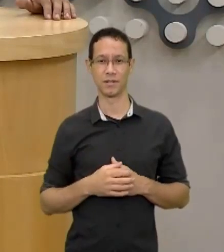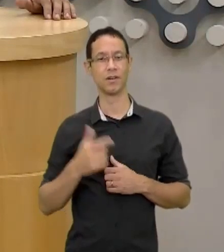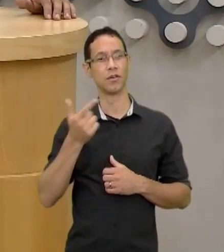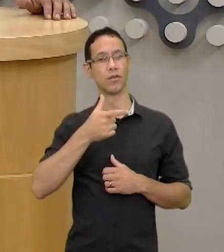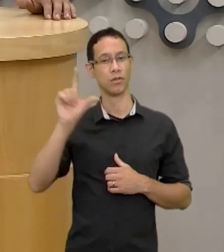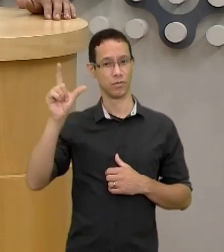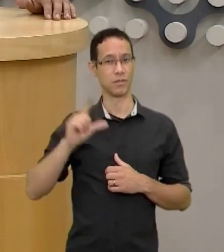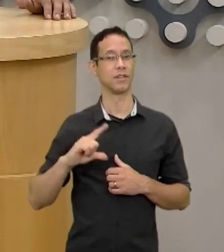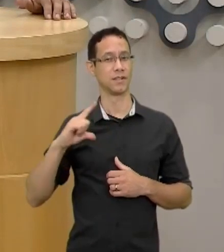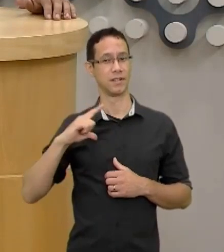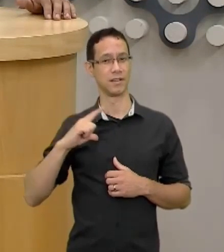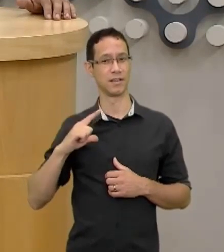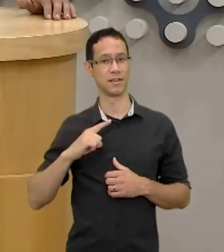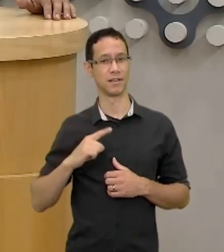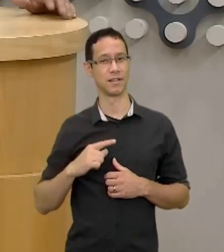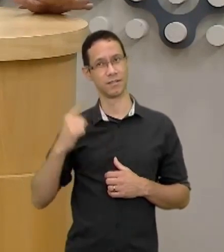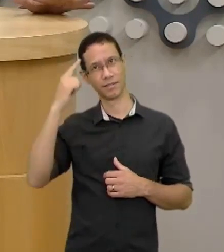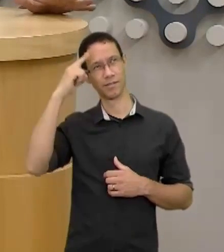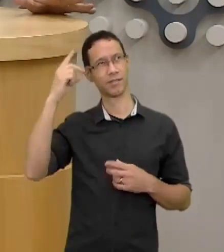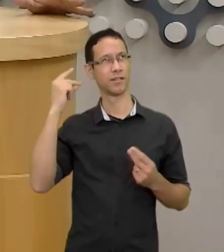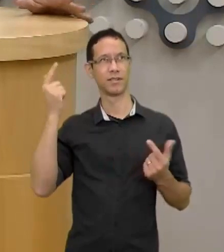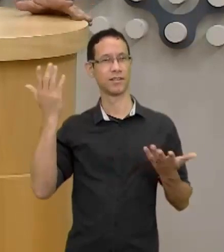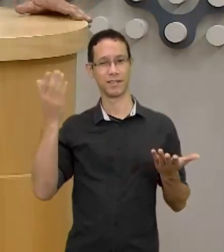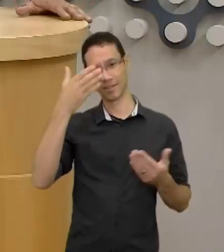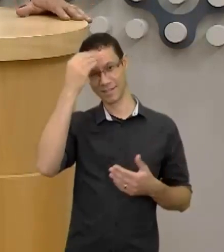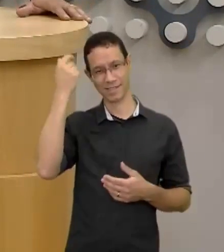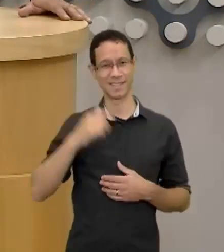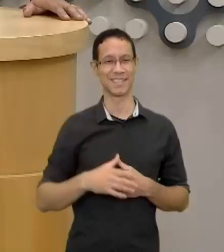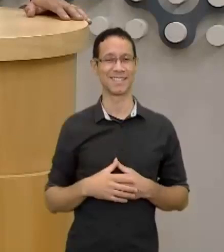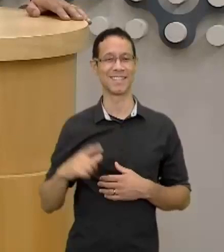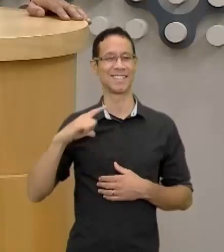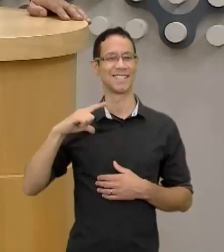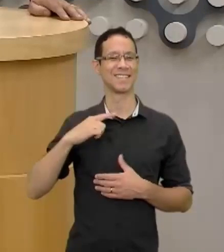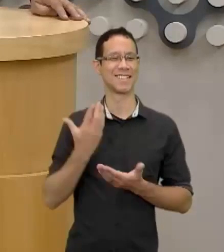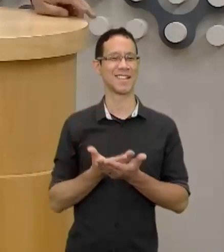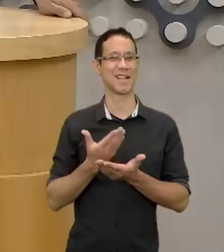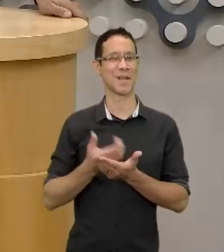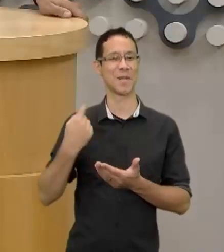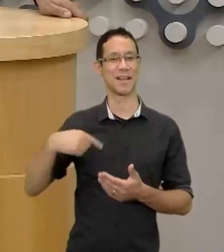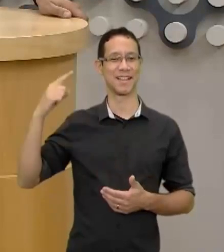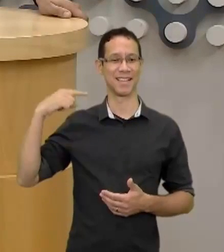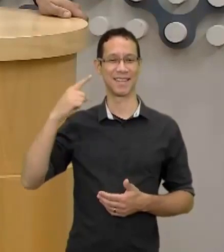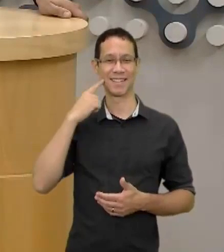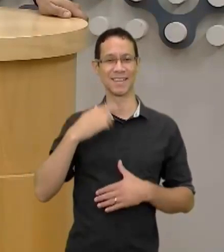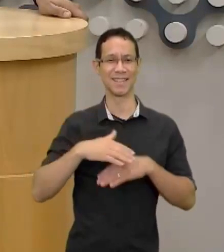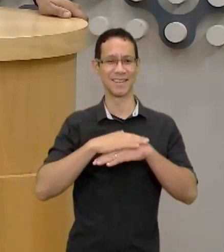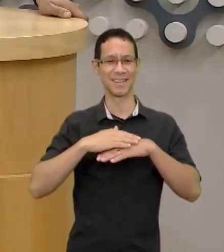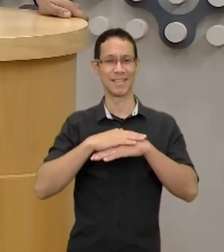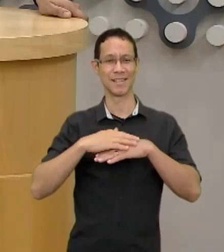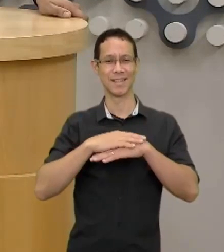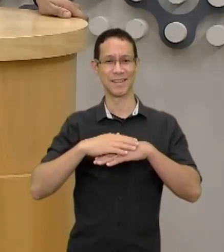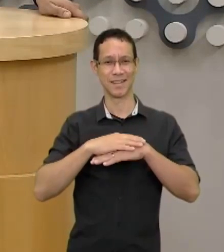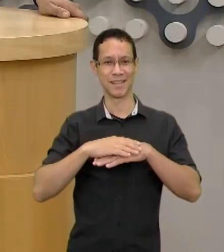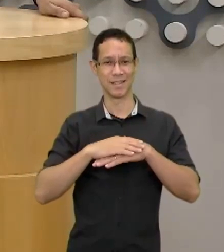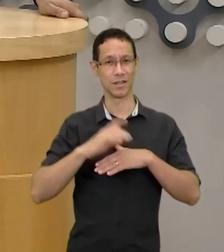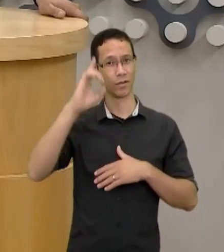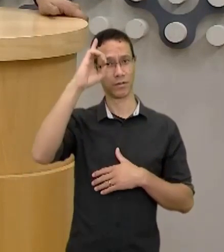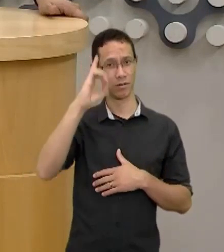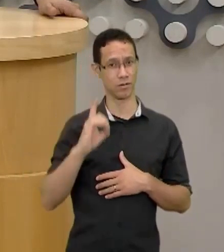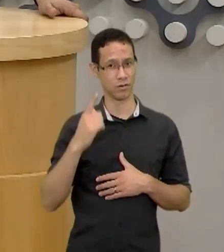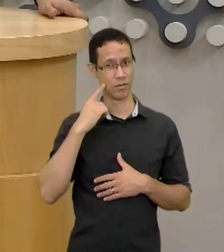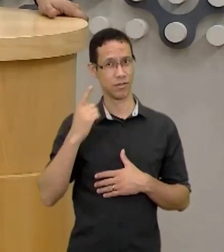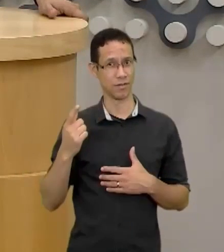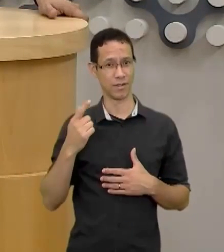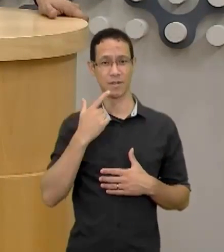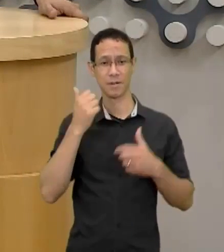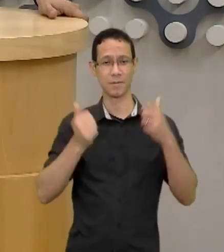plural metafônico, mas não me ocorre nada agora essa hora, né? Então, a gente estava aqui antes da aula, numa discussão com o nosso diretor, nossa